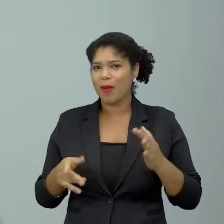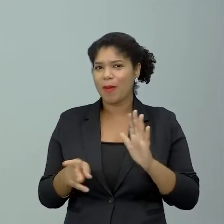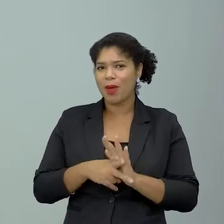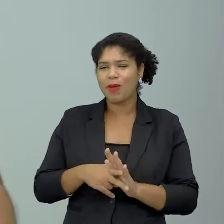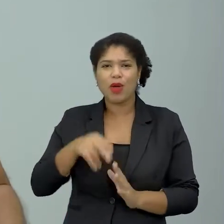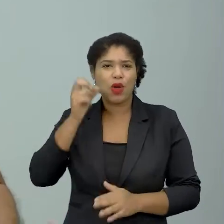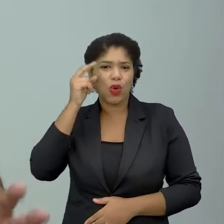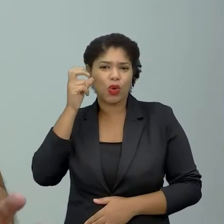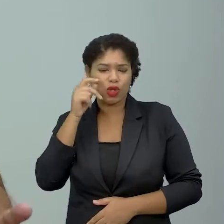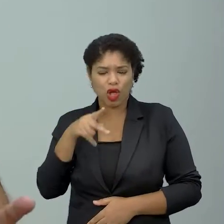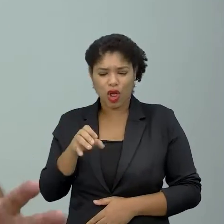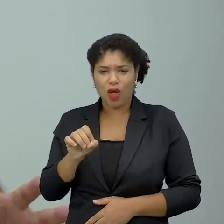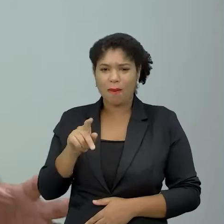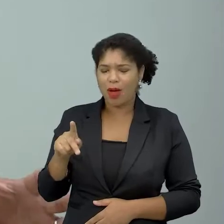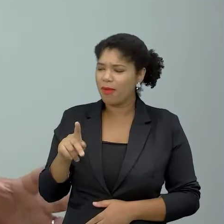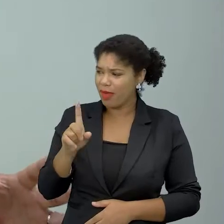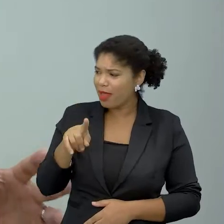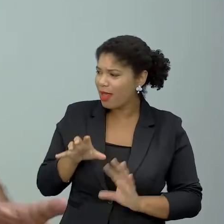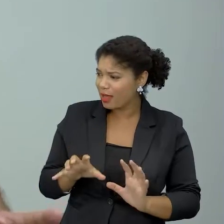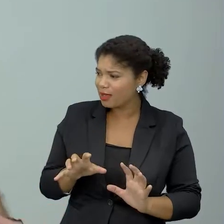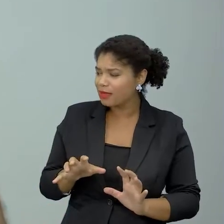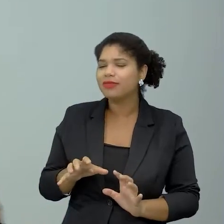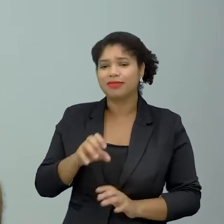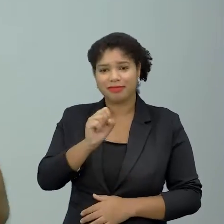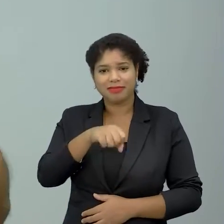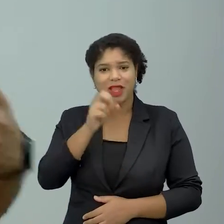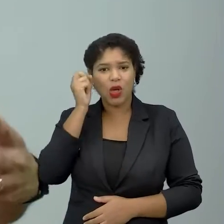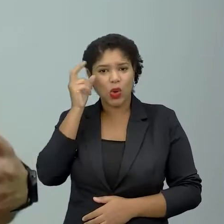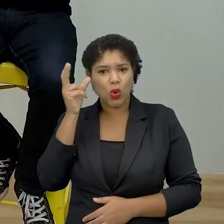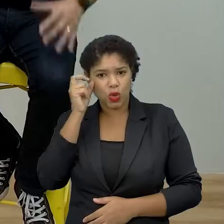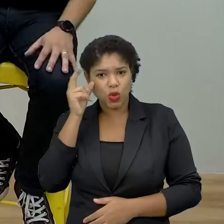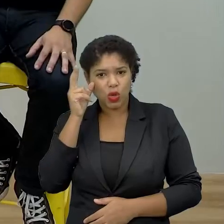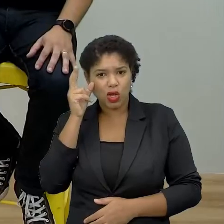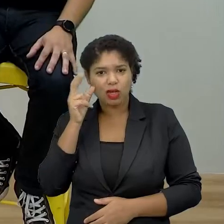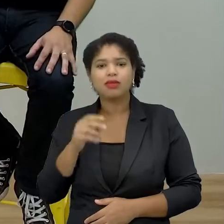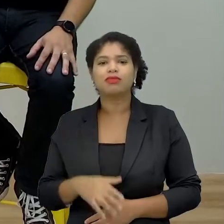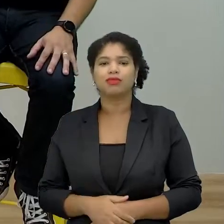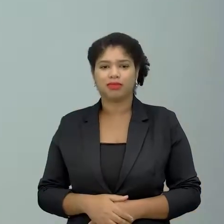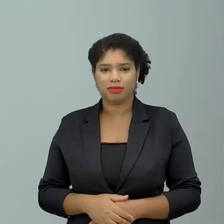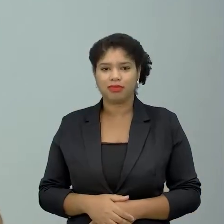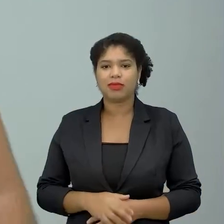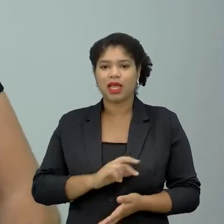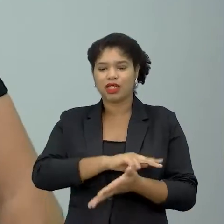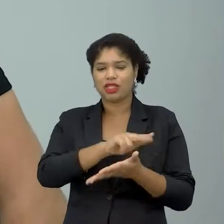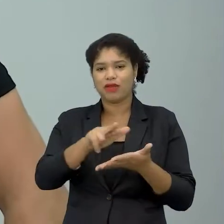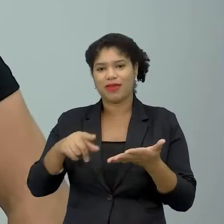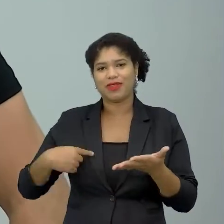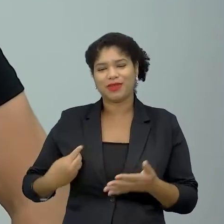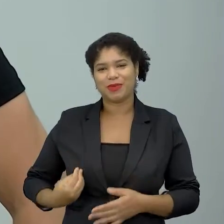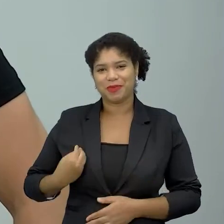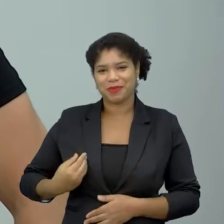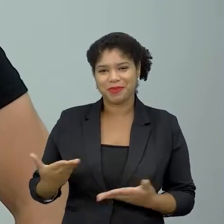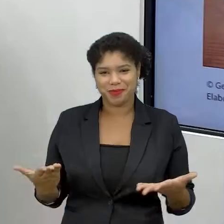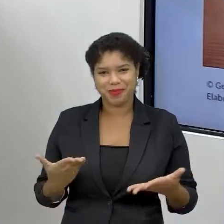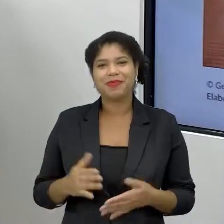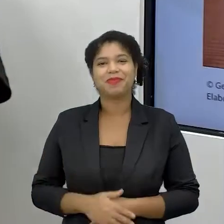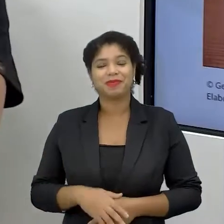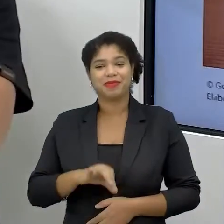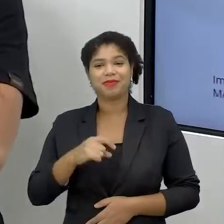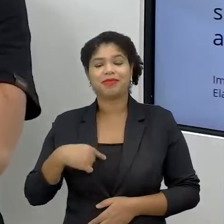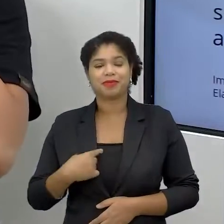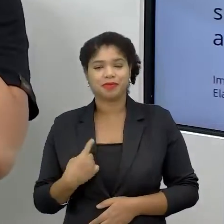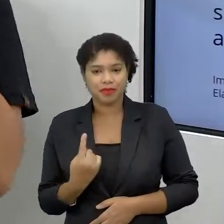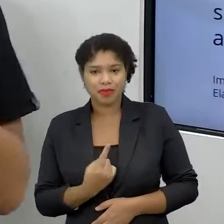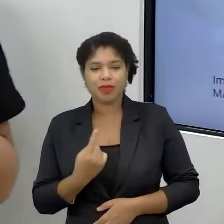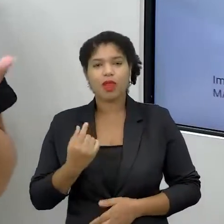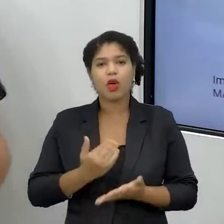isso? É sobre esse assunto mesmo? Sobre todas as culturas. Fala de cultura? Cultura. Ótimo, estamos aqui. Então, quando a gente vai falar